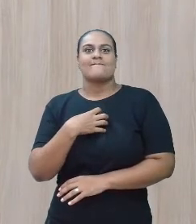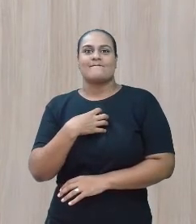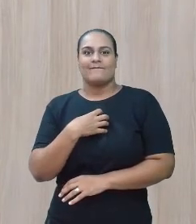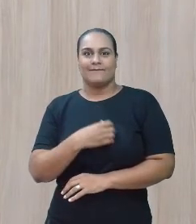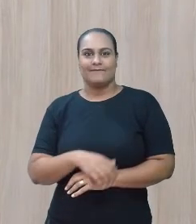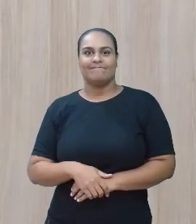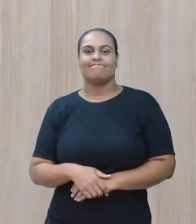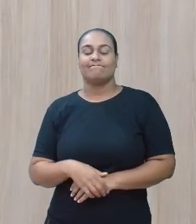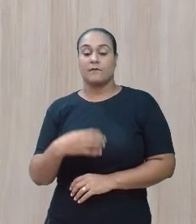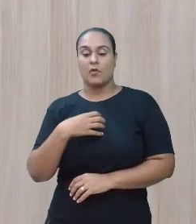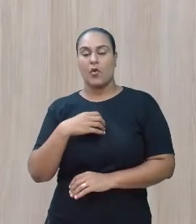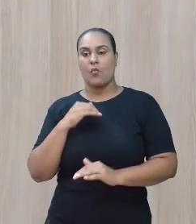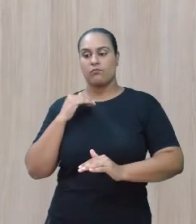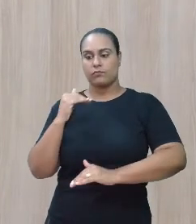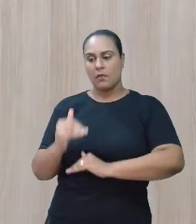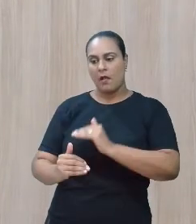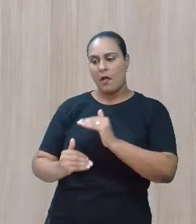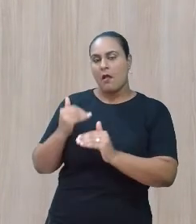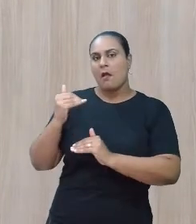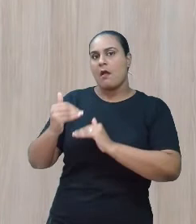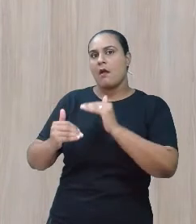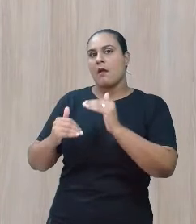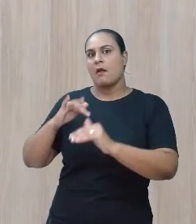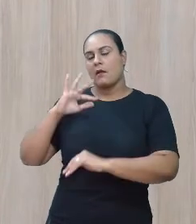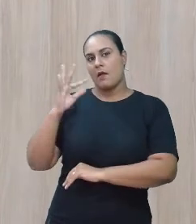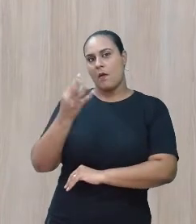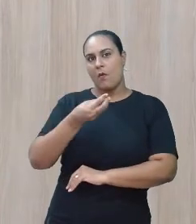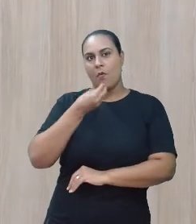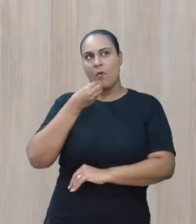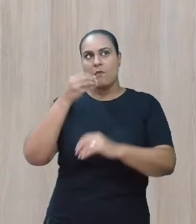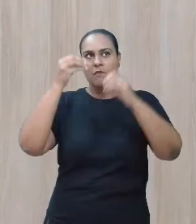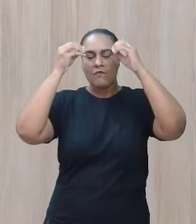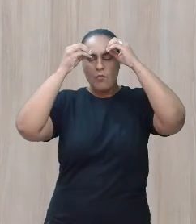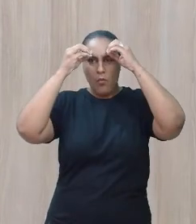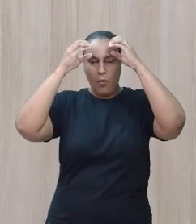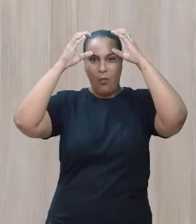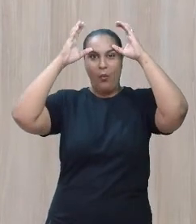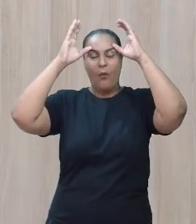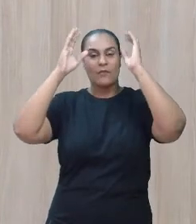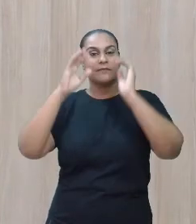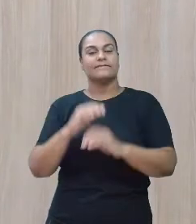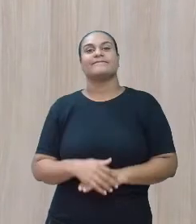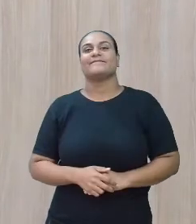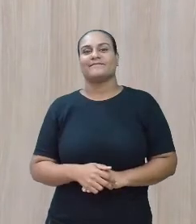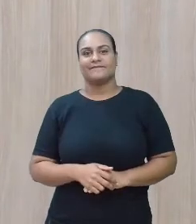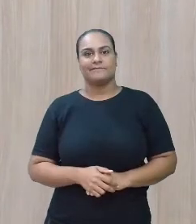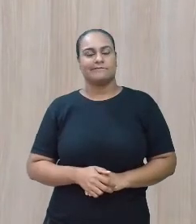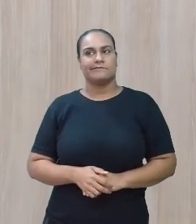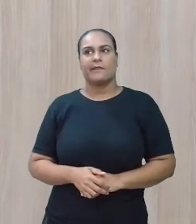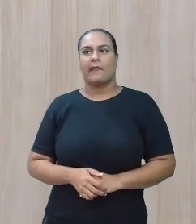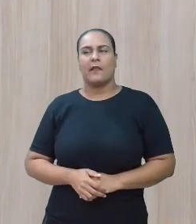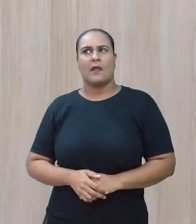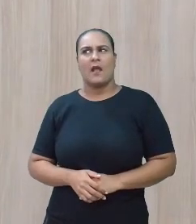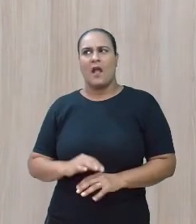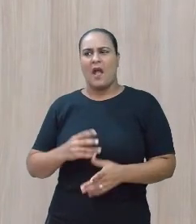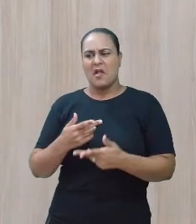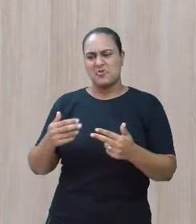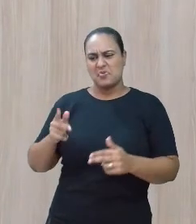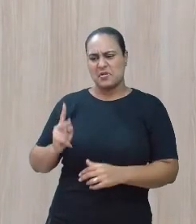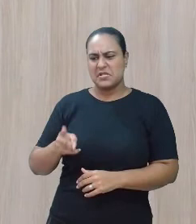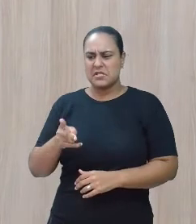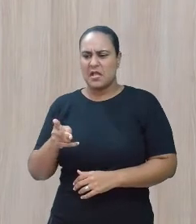Acontece crescimento, conhecimento. Então, nem tudo sempre é